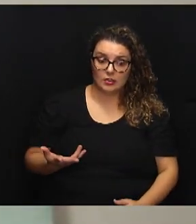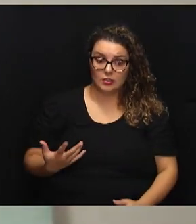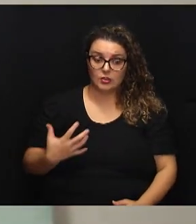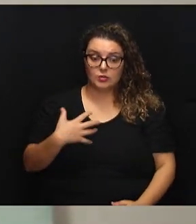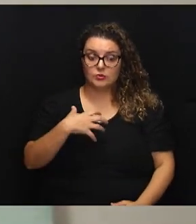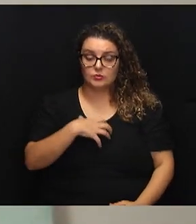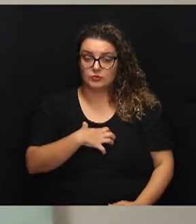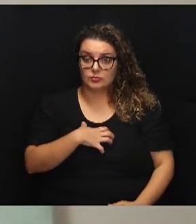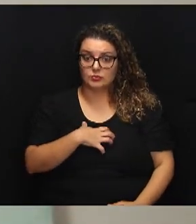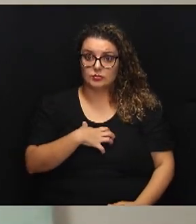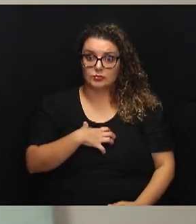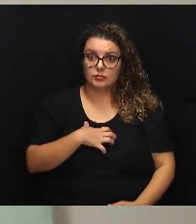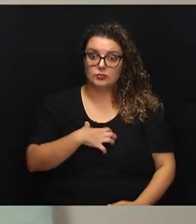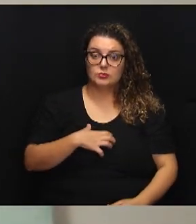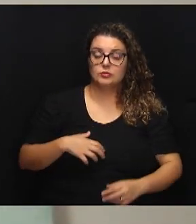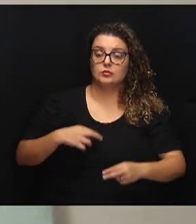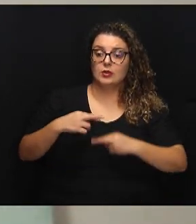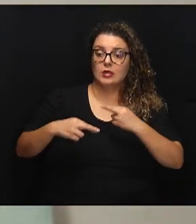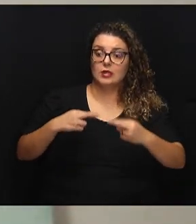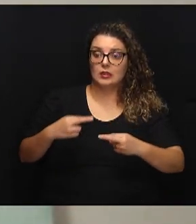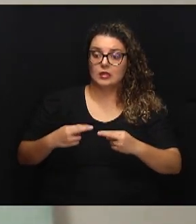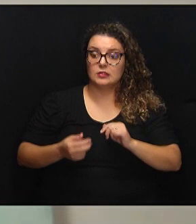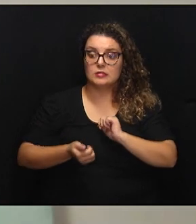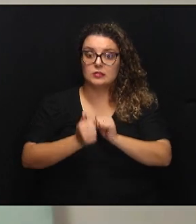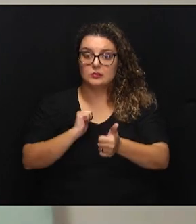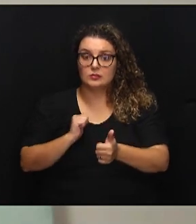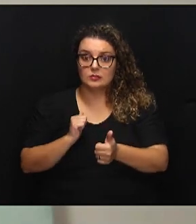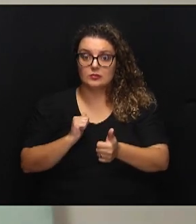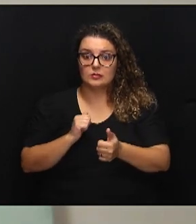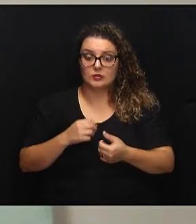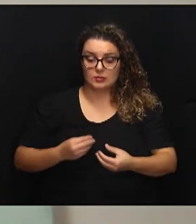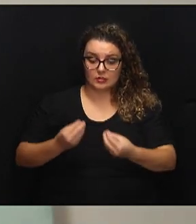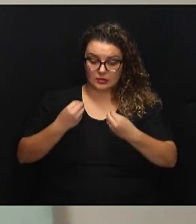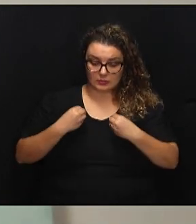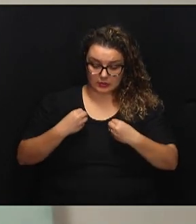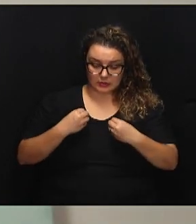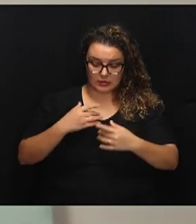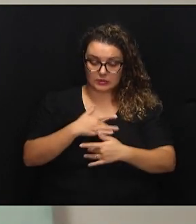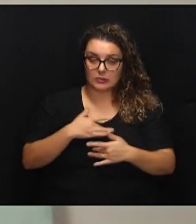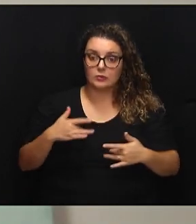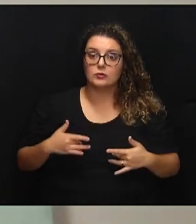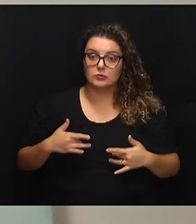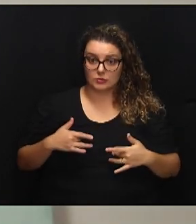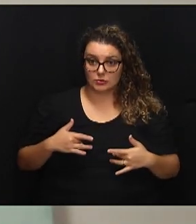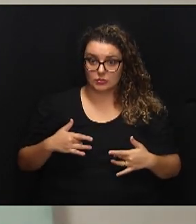forma de uma relação com o esporte que me traga saúde.